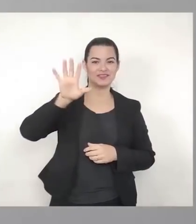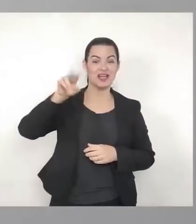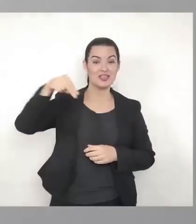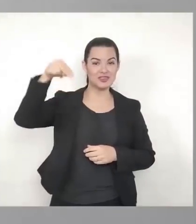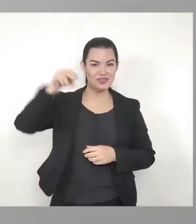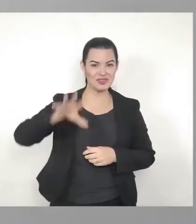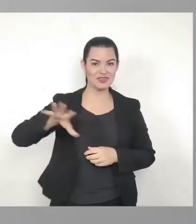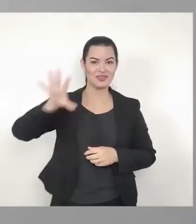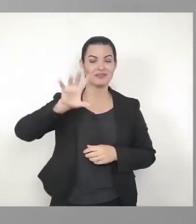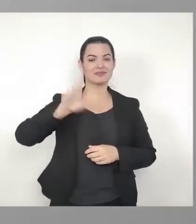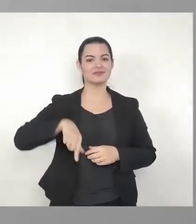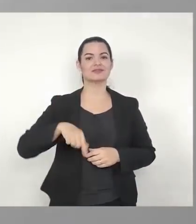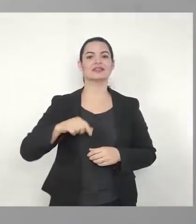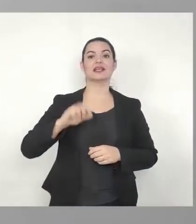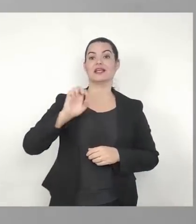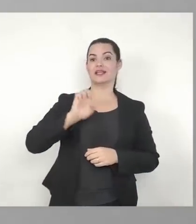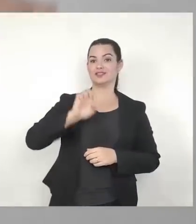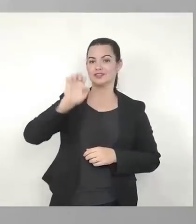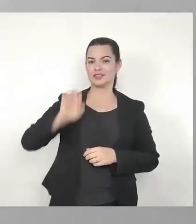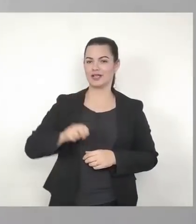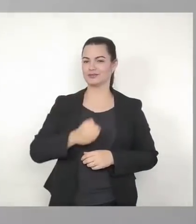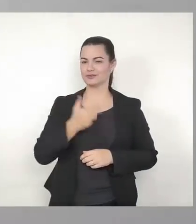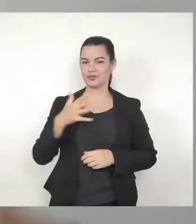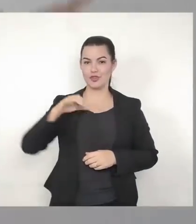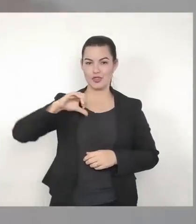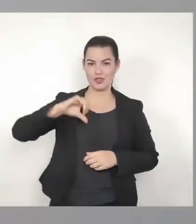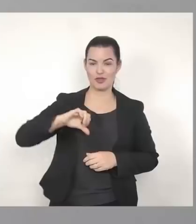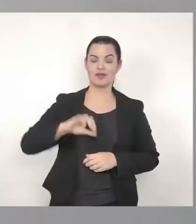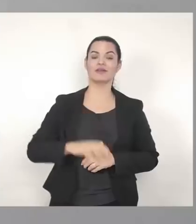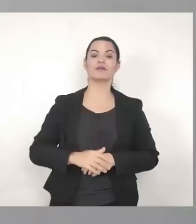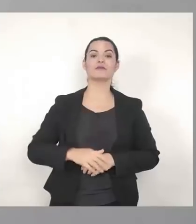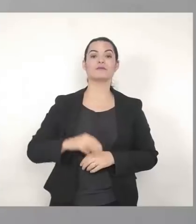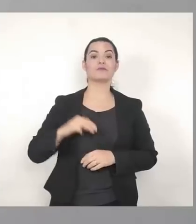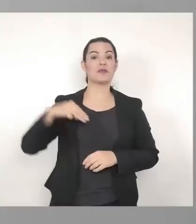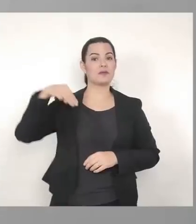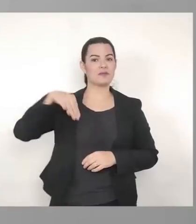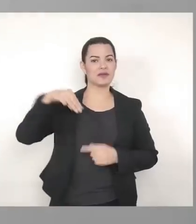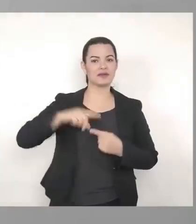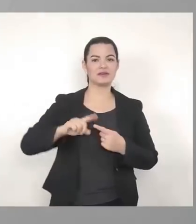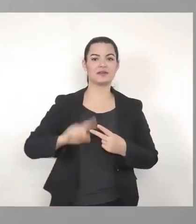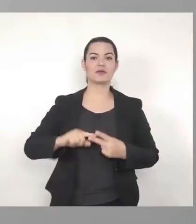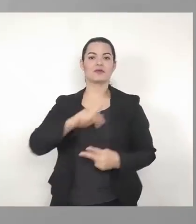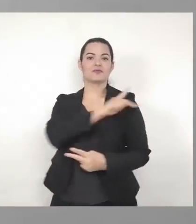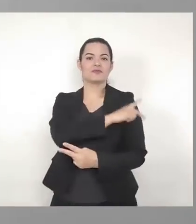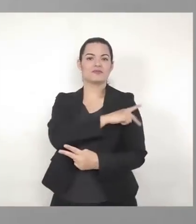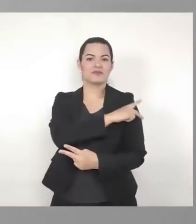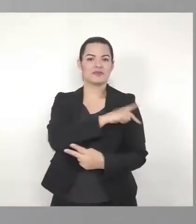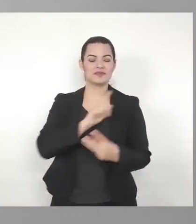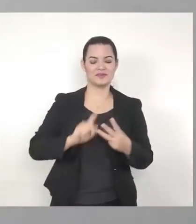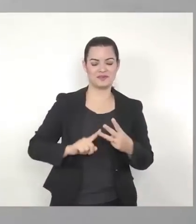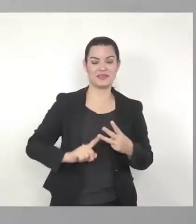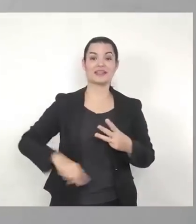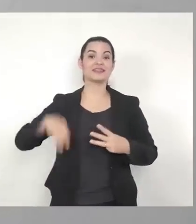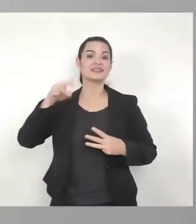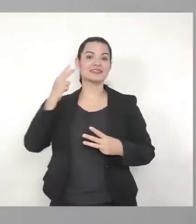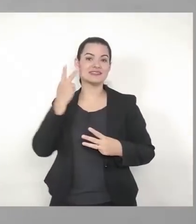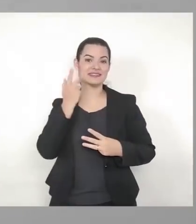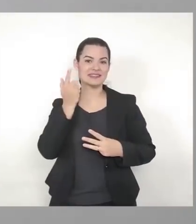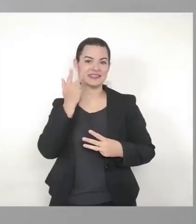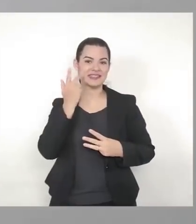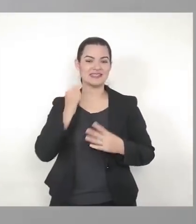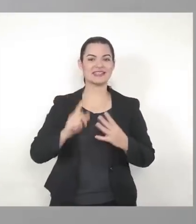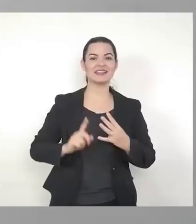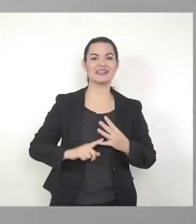pelos estados do Maranhão, que tá aqui em cima, Piauí, Ceará, tá aqui nesse